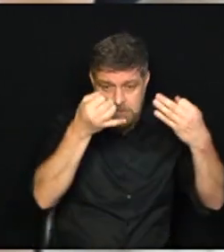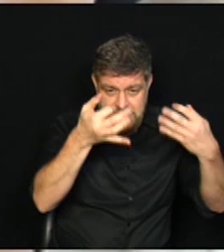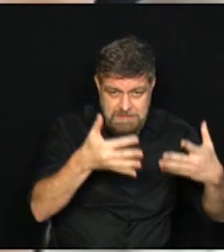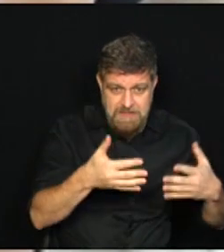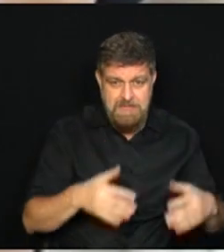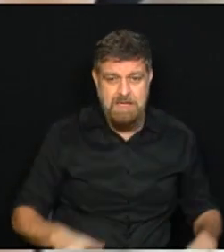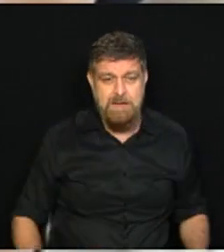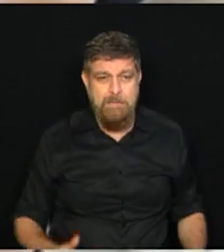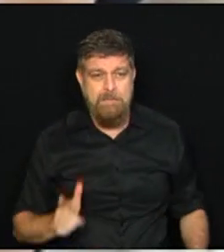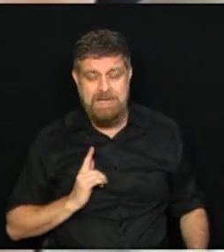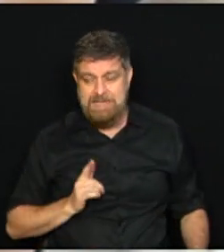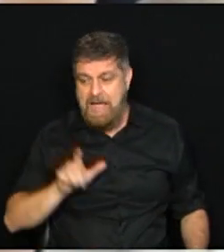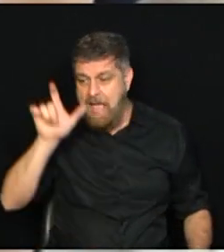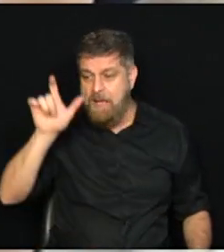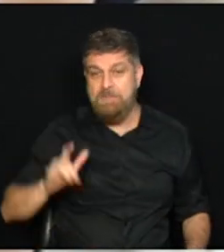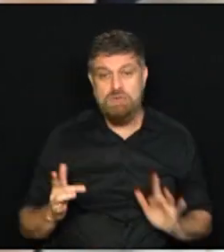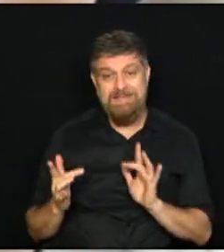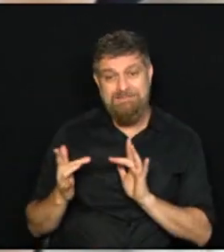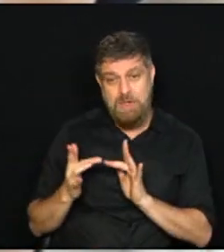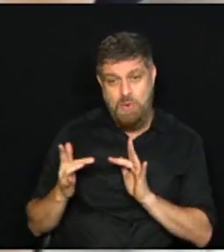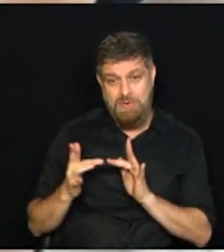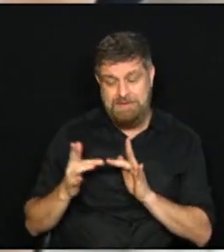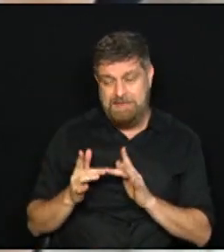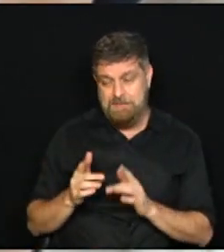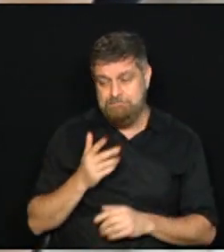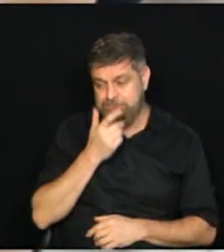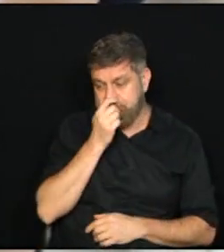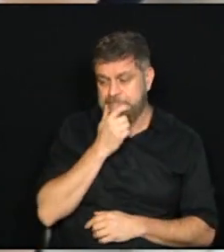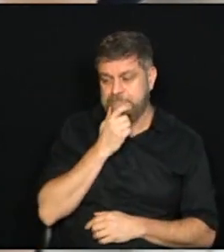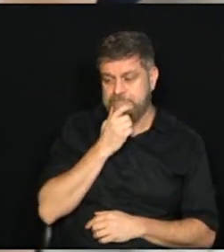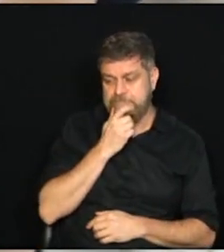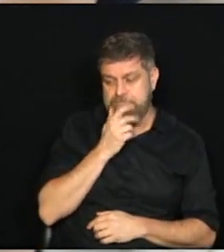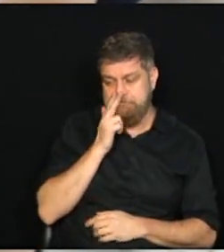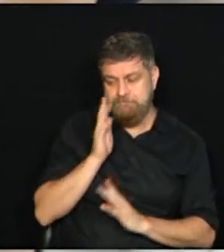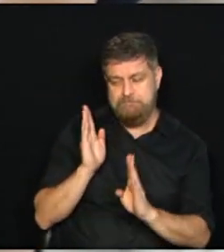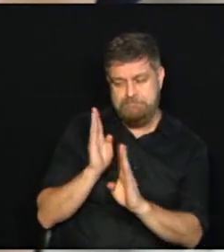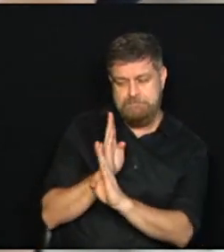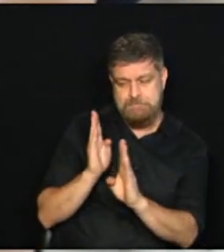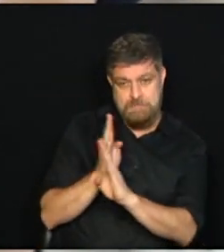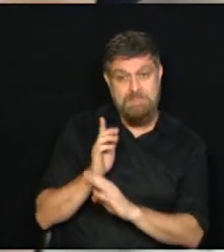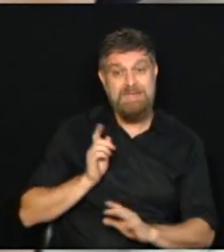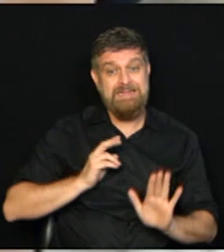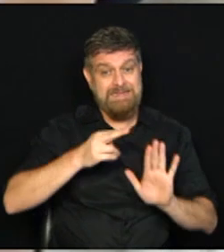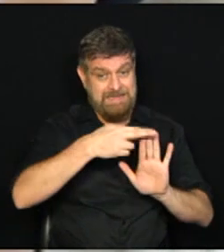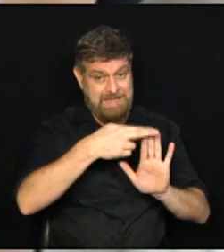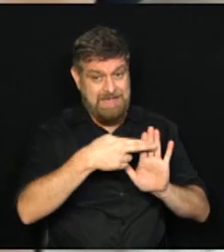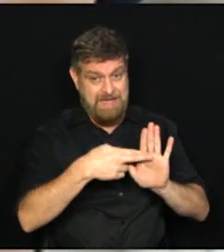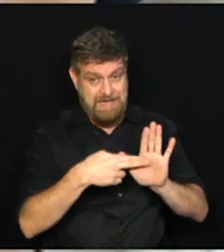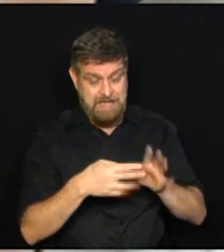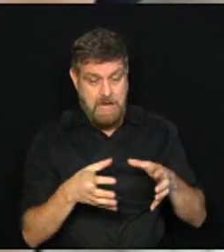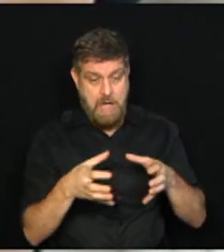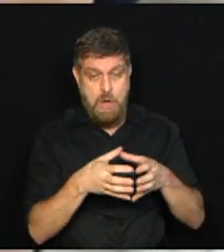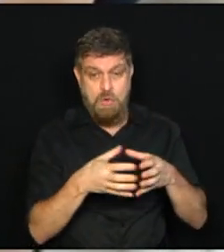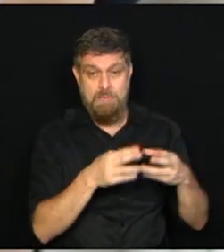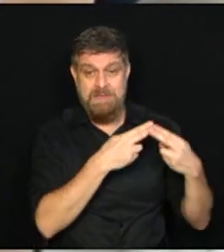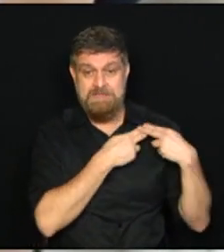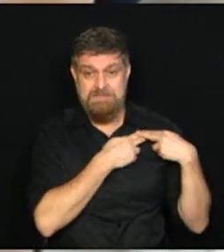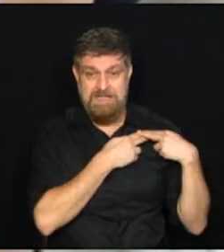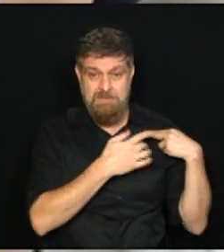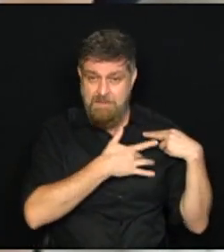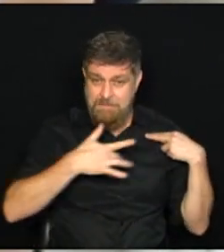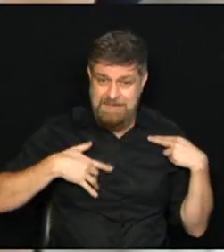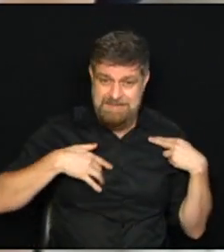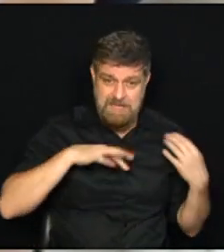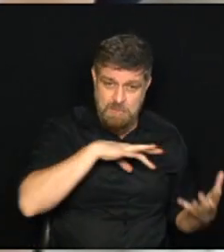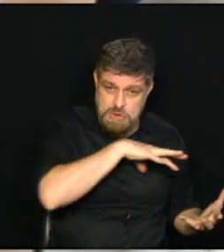ser contato da pessoa suspeita ou positiva, tem uma norma da Organização Mundial de Saúde, do Ministério